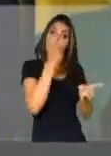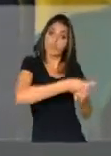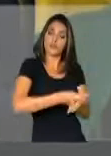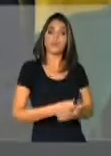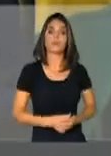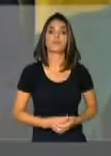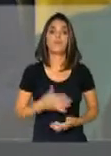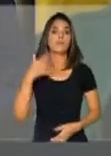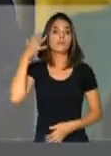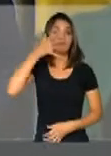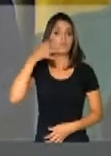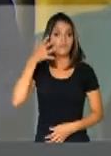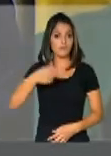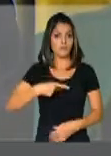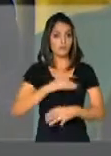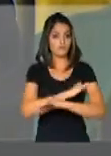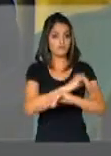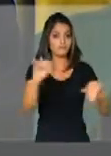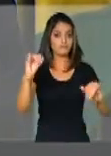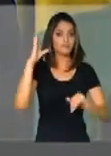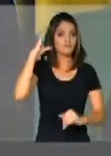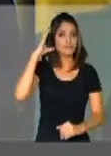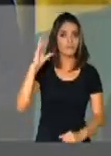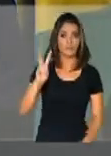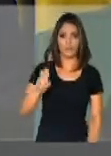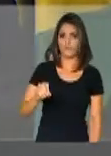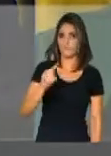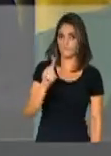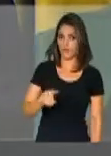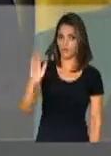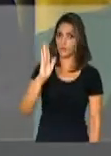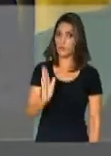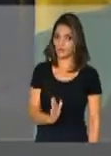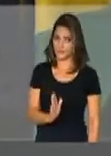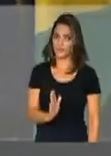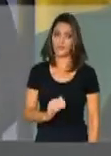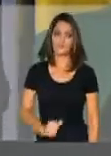quero que conte a minha fala na voz do brasil e nos meios de comunicação desta casa obrigado